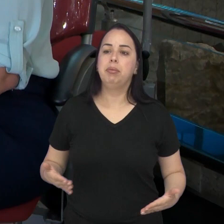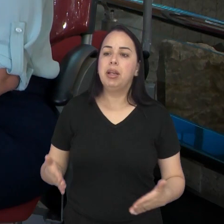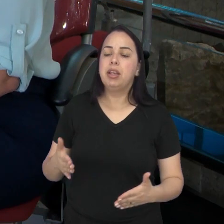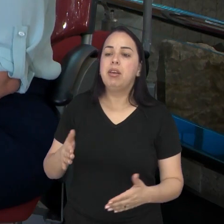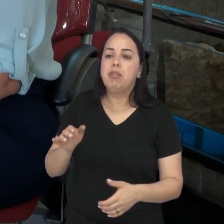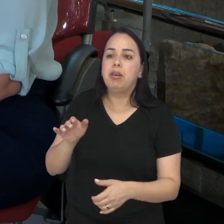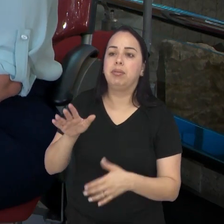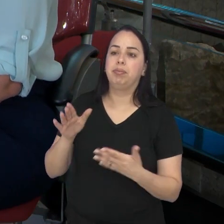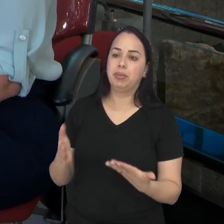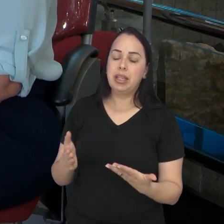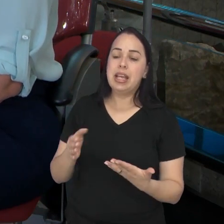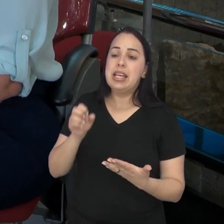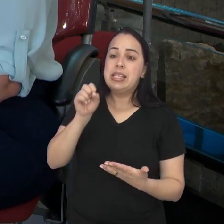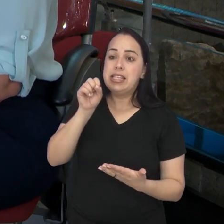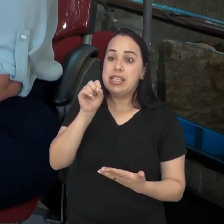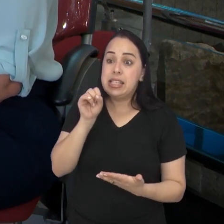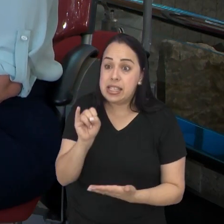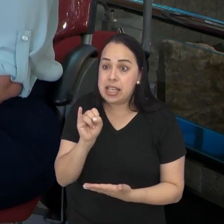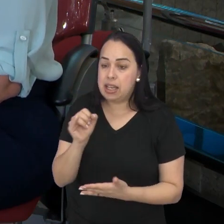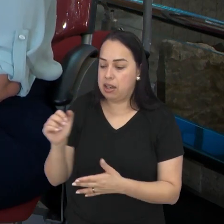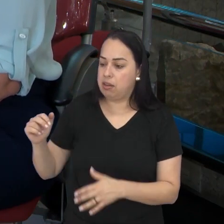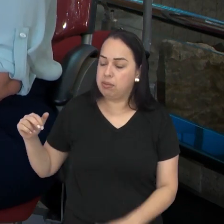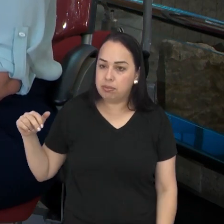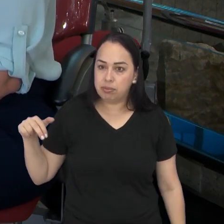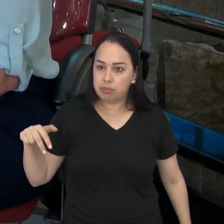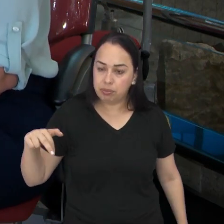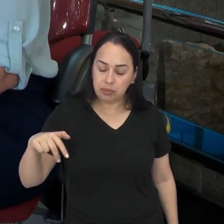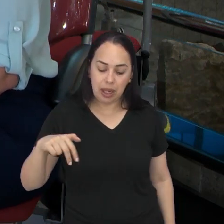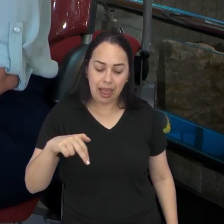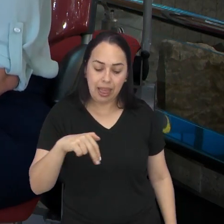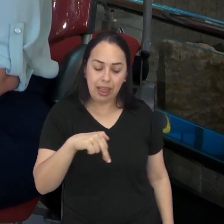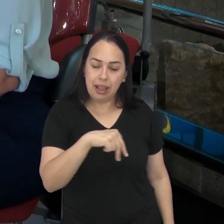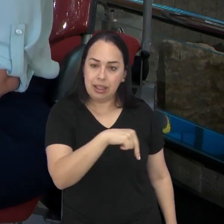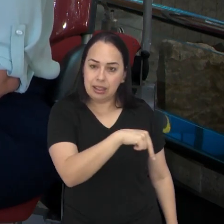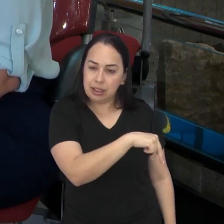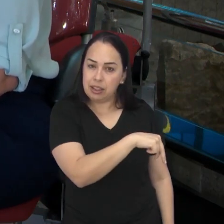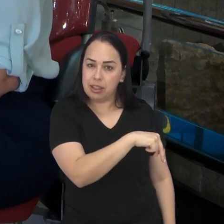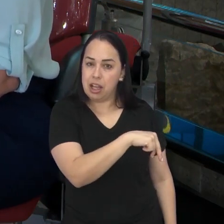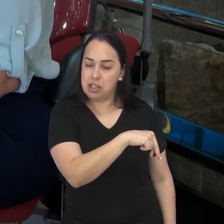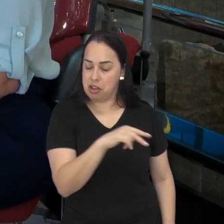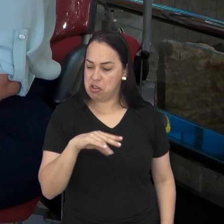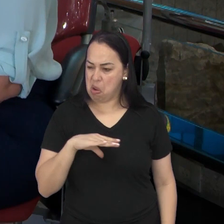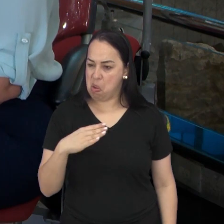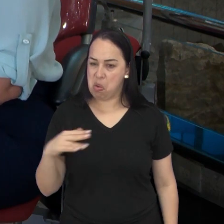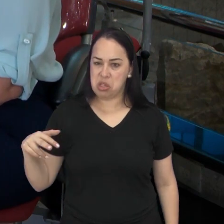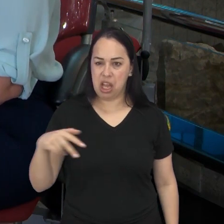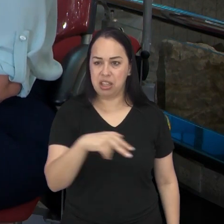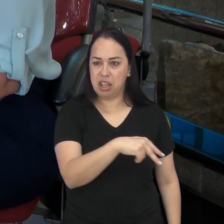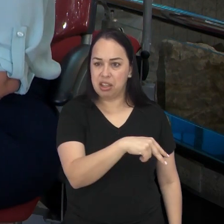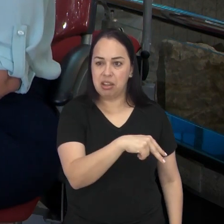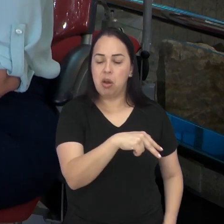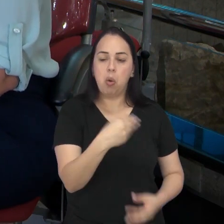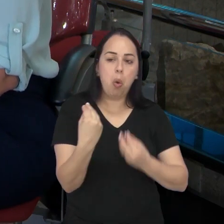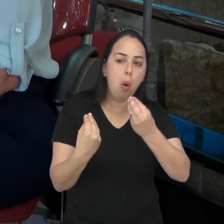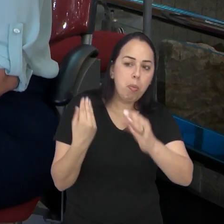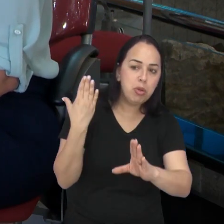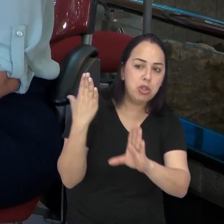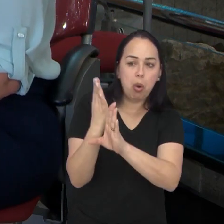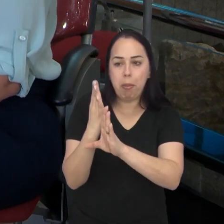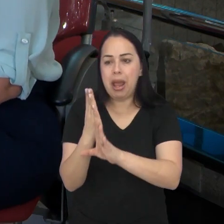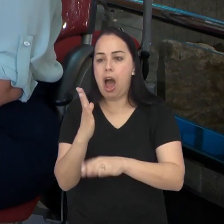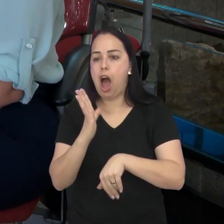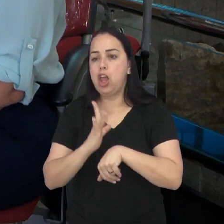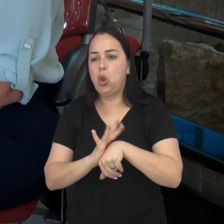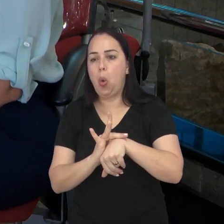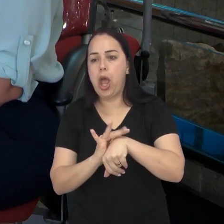falando assim, que se não fosse essa sua ousadia em ter feito a caminhada, talvez o senhor não tivesse descoberto naquela